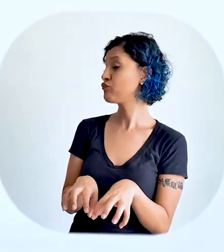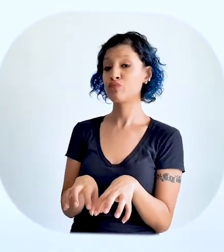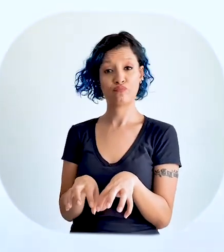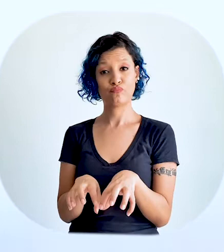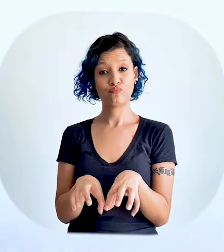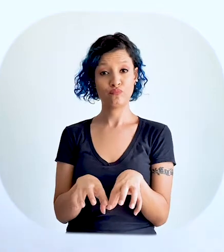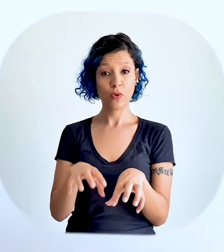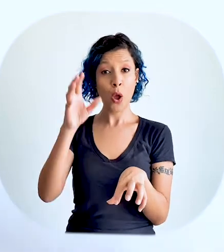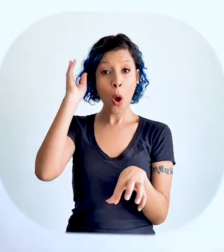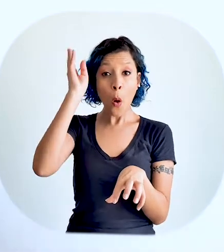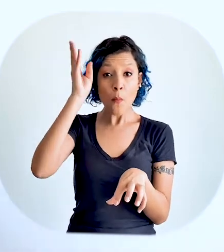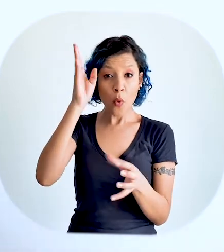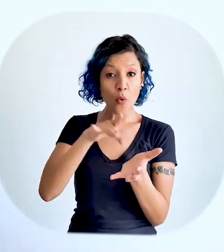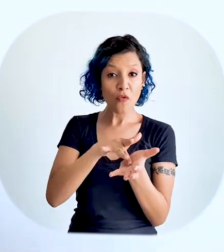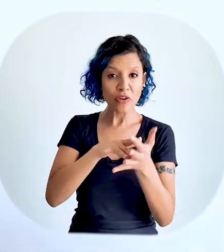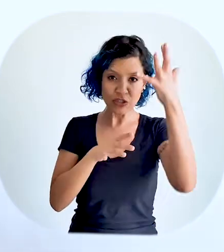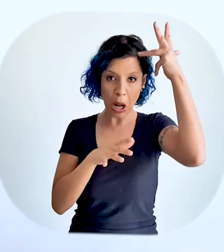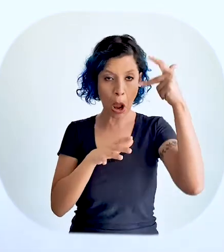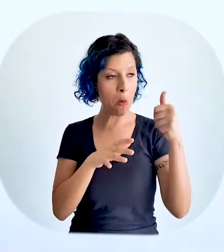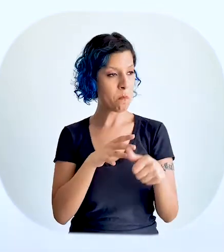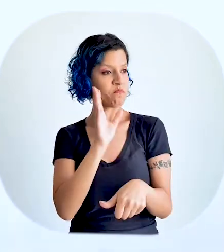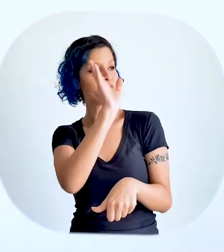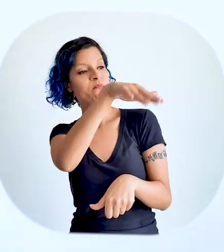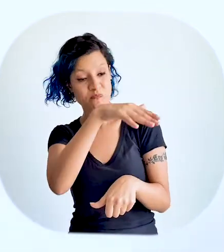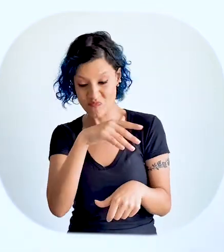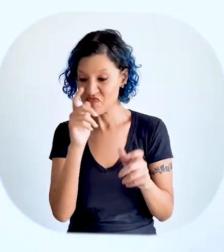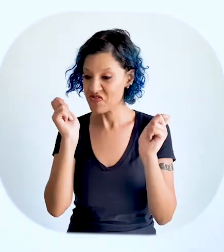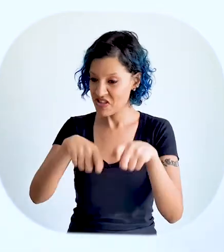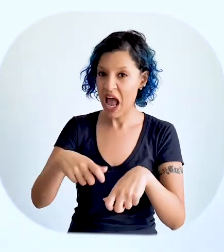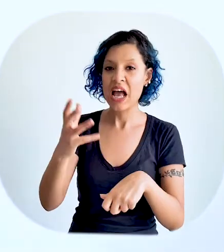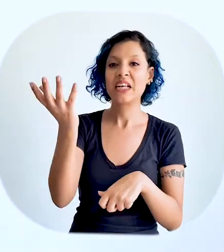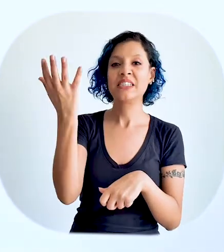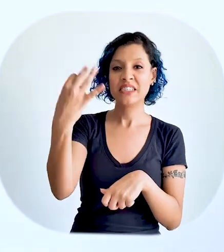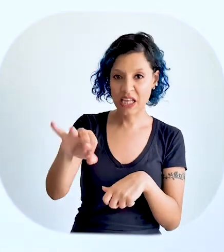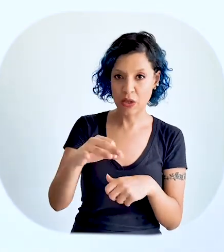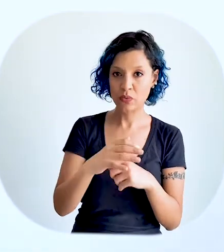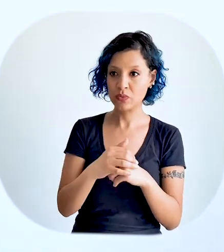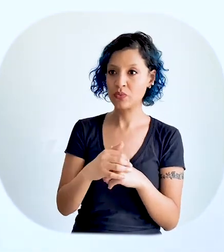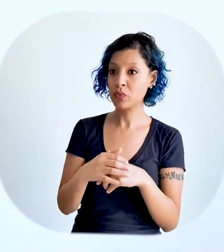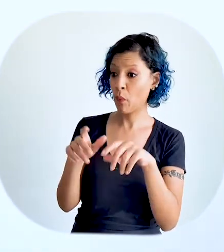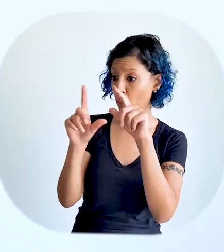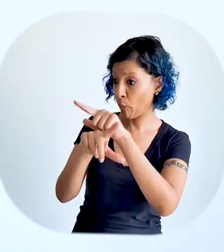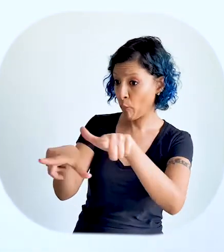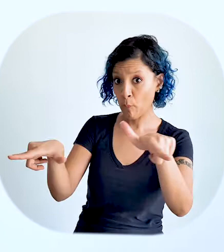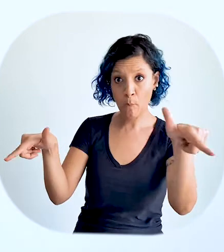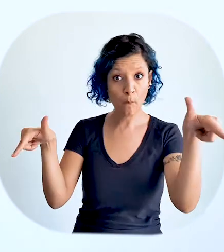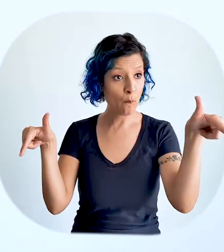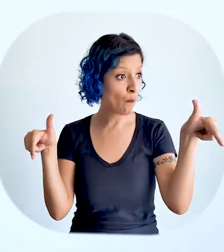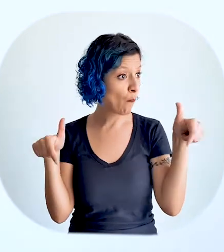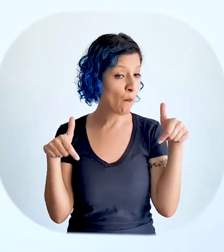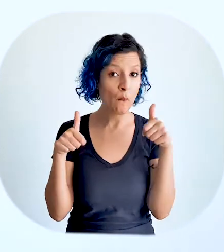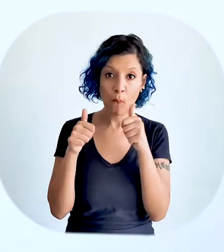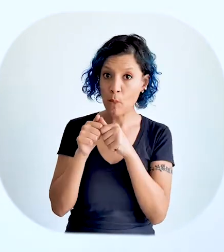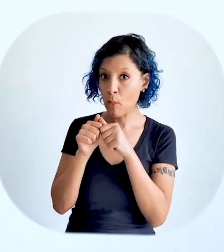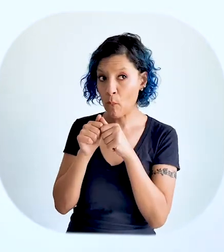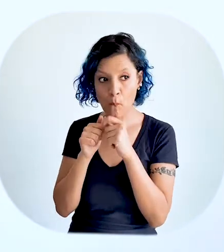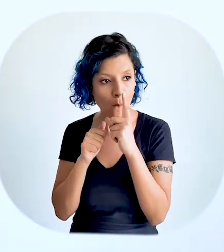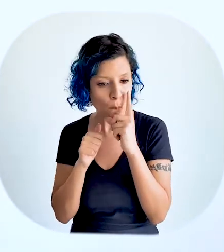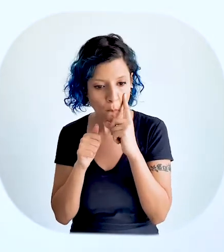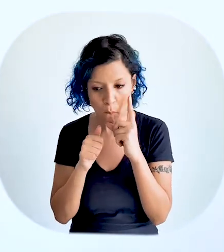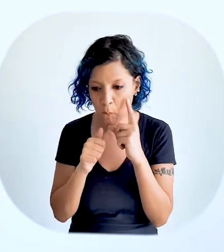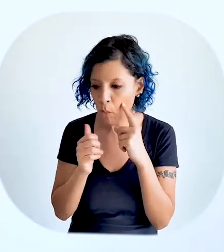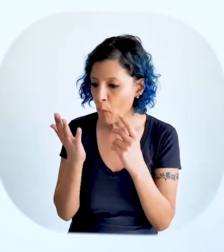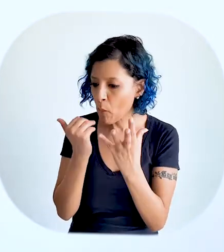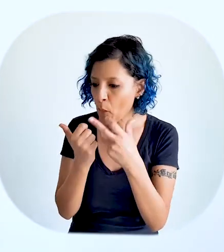Eu não disse que funcionava. A casa ficou vazia rapidinho. Olha quanta coisa.